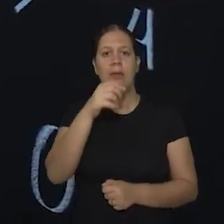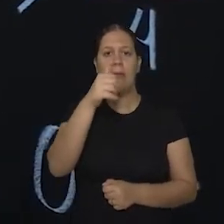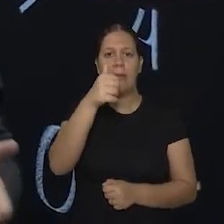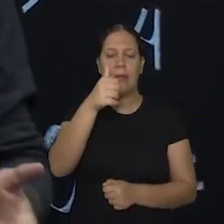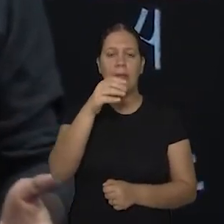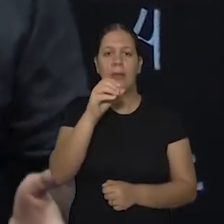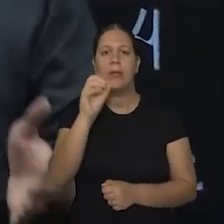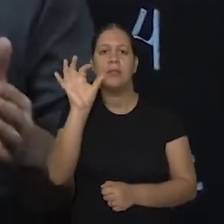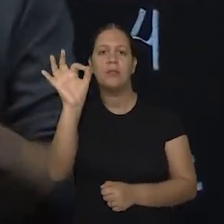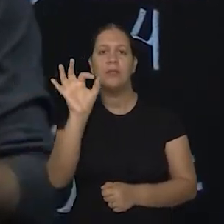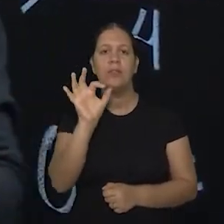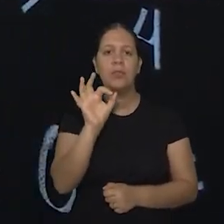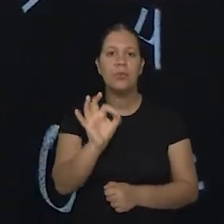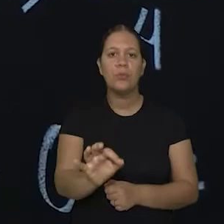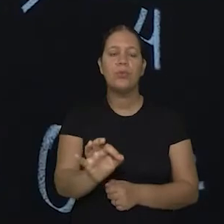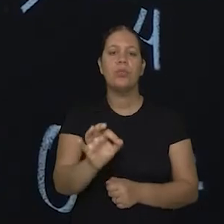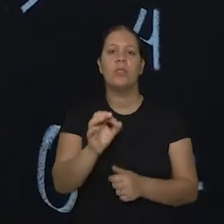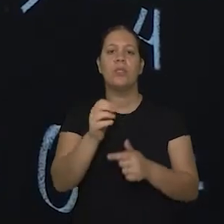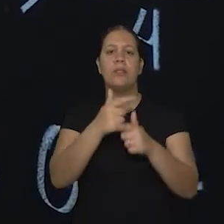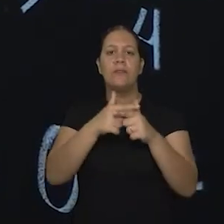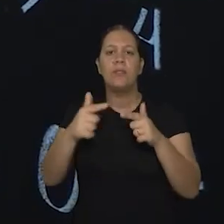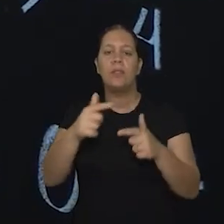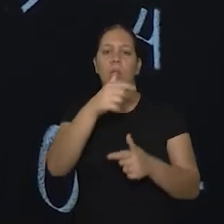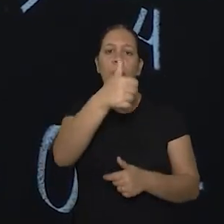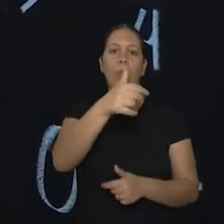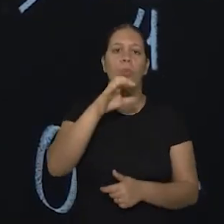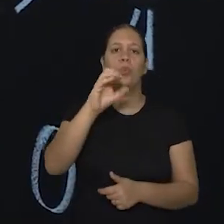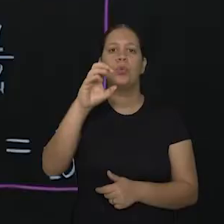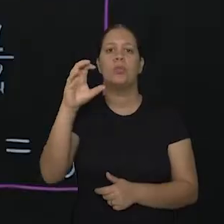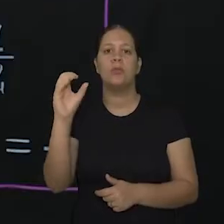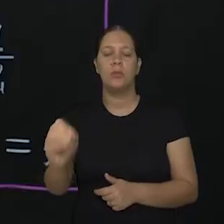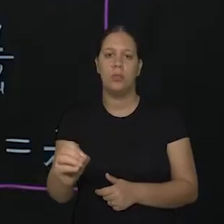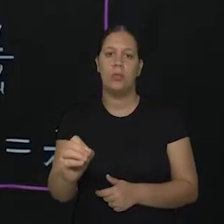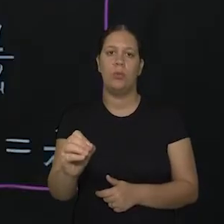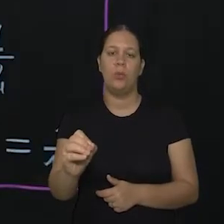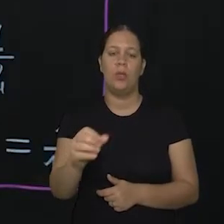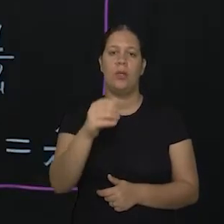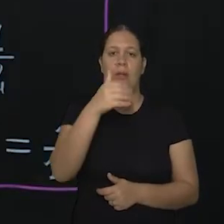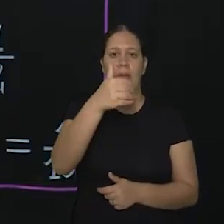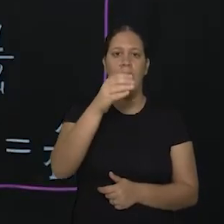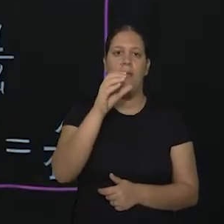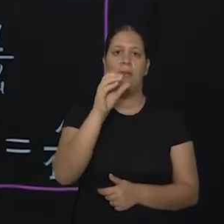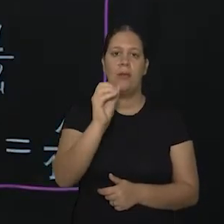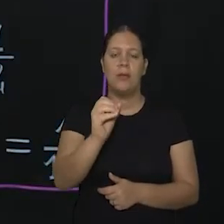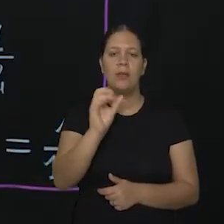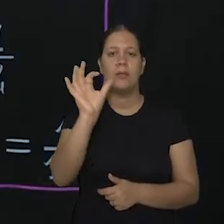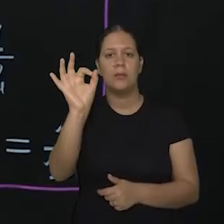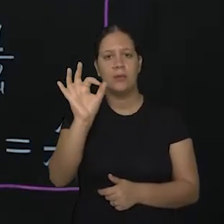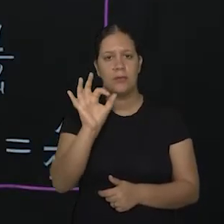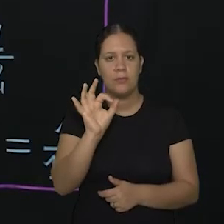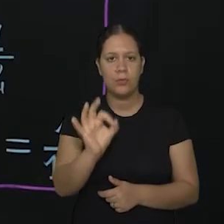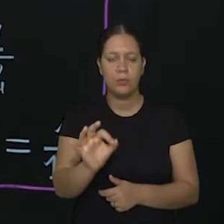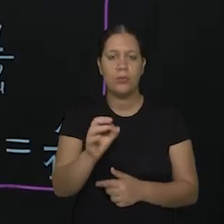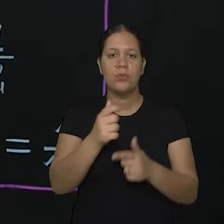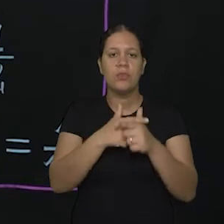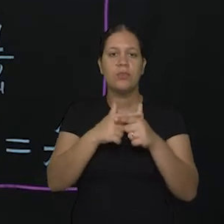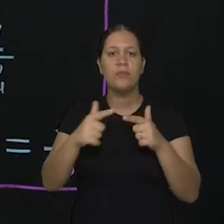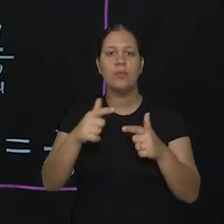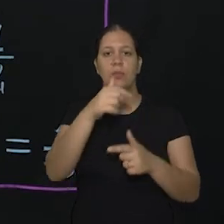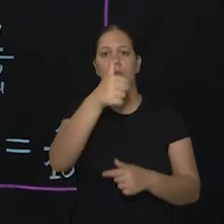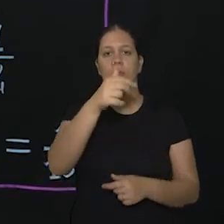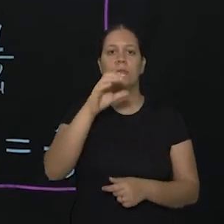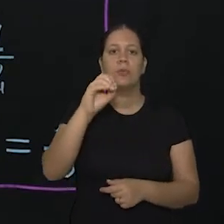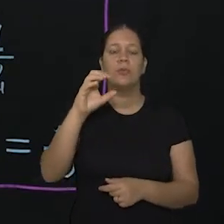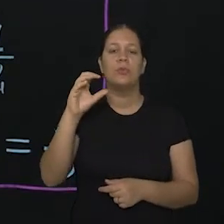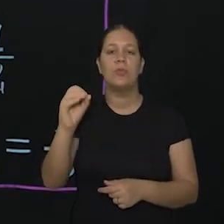é 10%, é 10 dividido por 100. Então, 10% equivale a 10 dividido